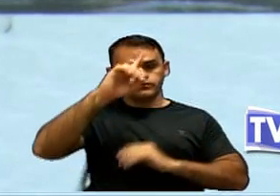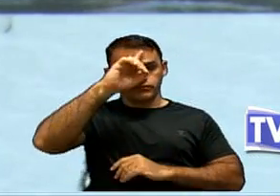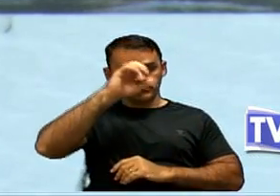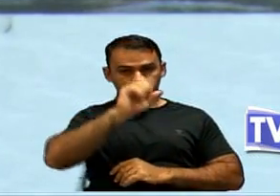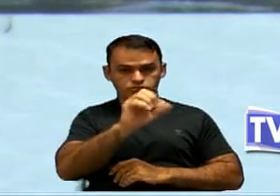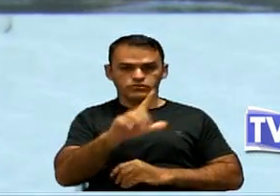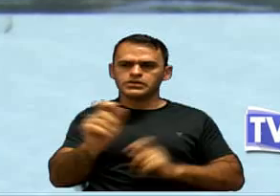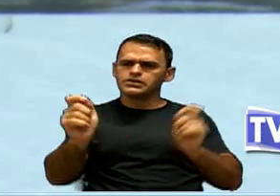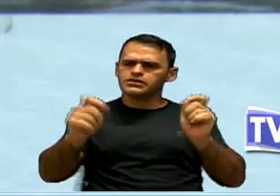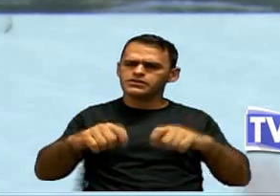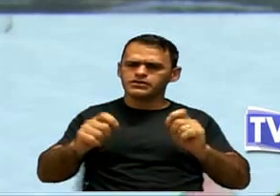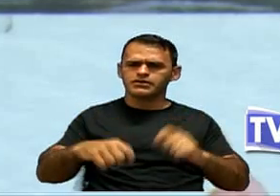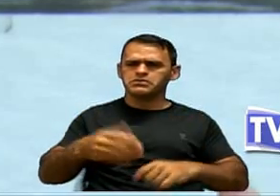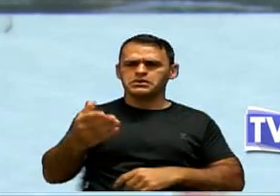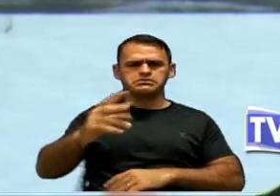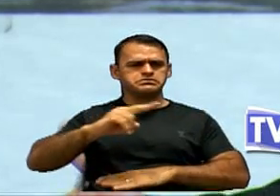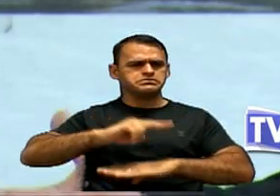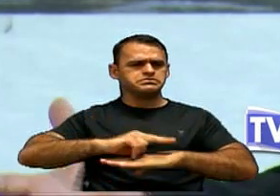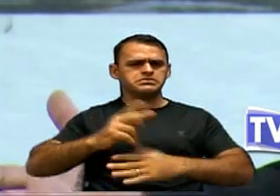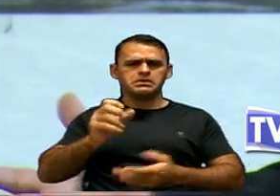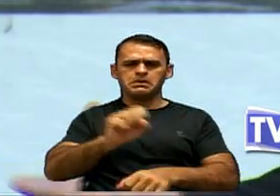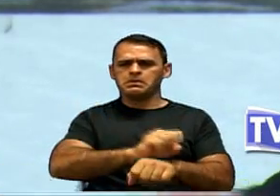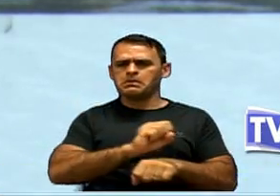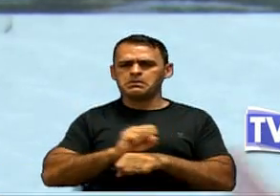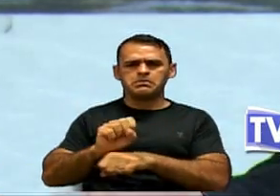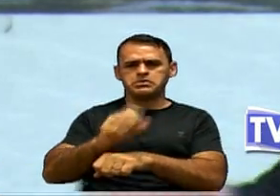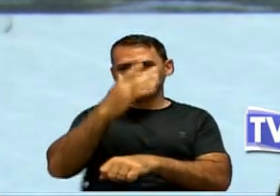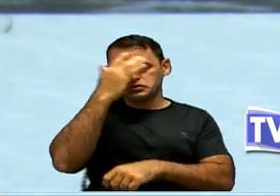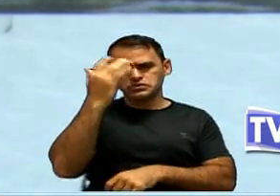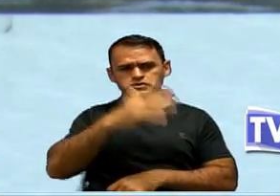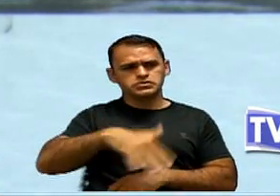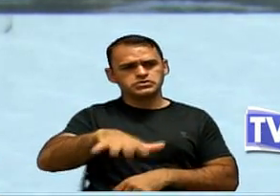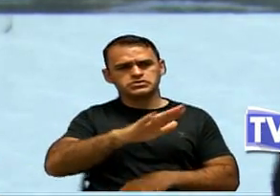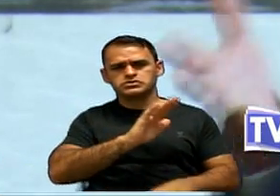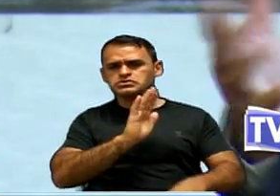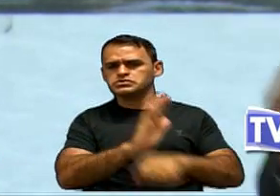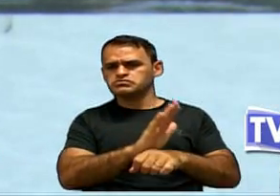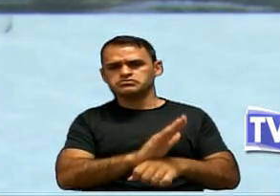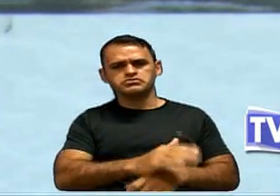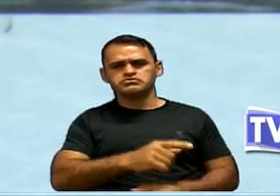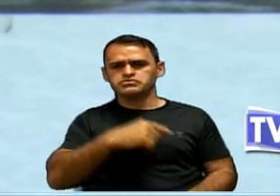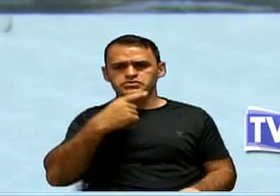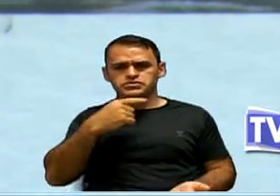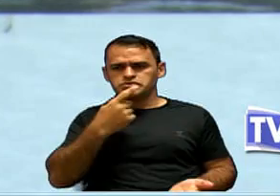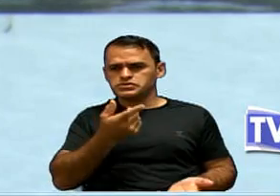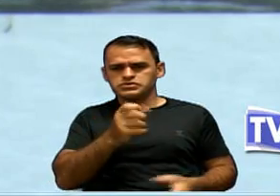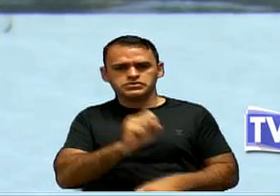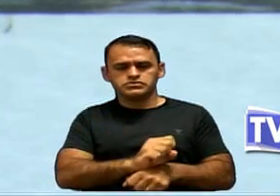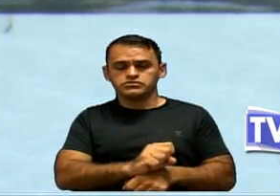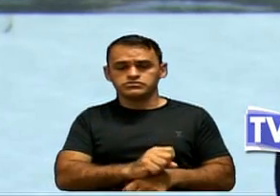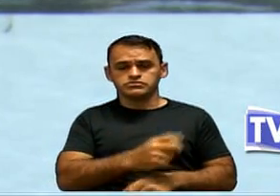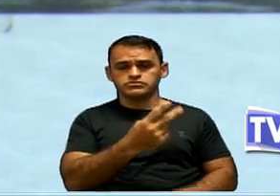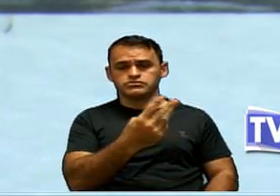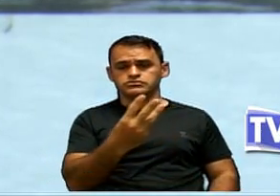esse atendimento, só que está parado, não está lá para atender a população. São 23 leitos, vereador.